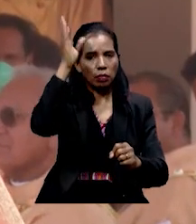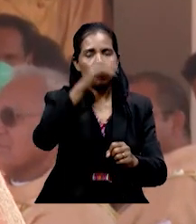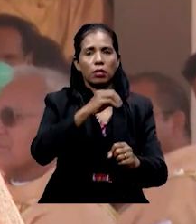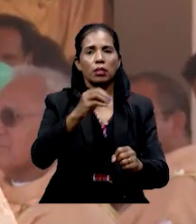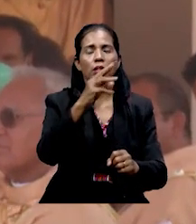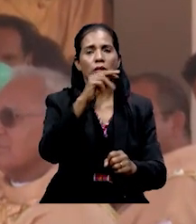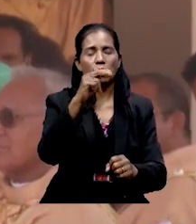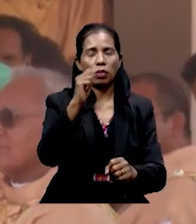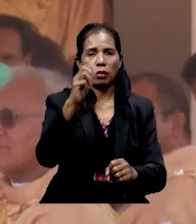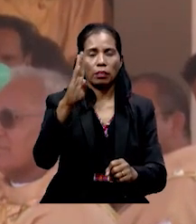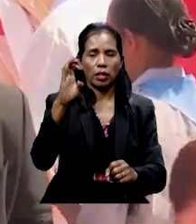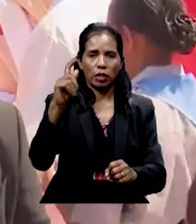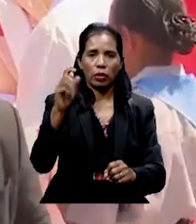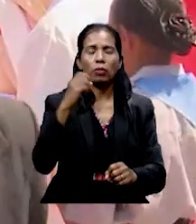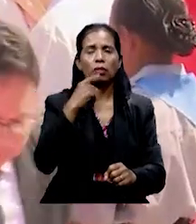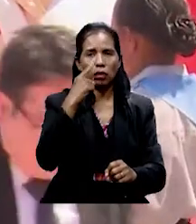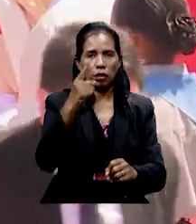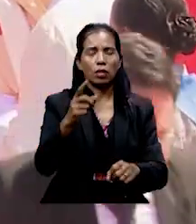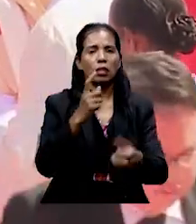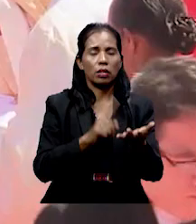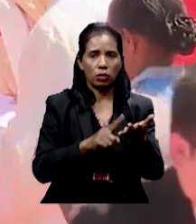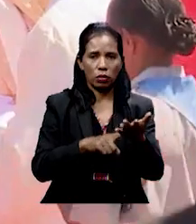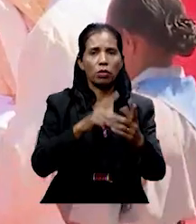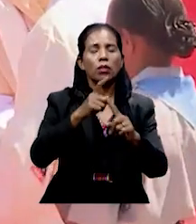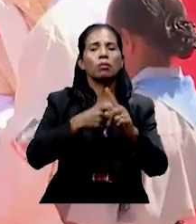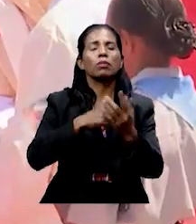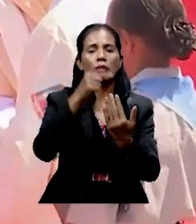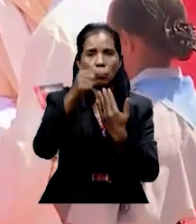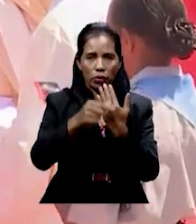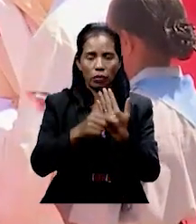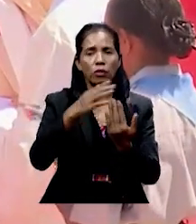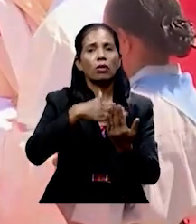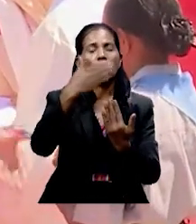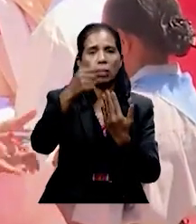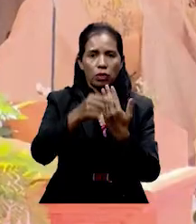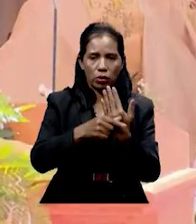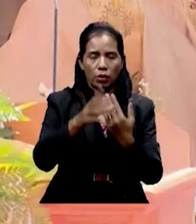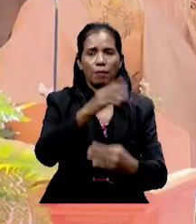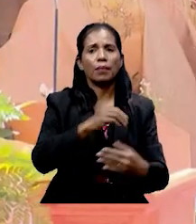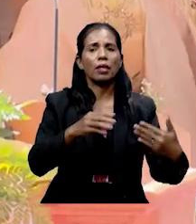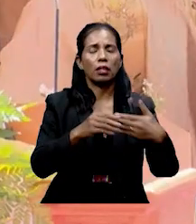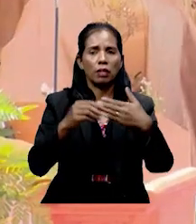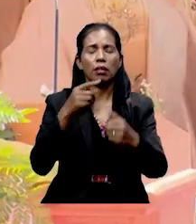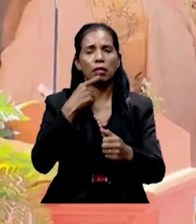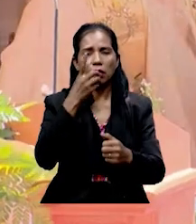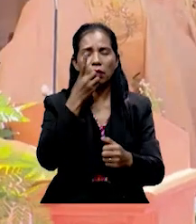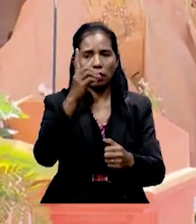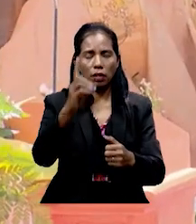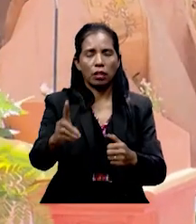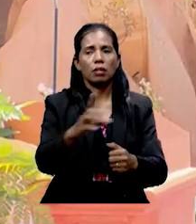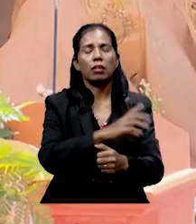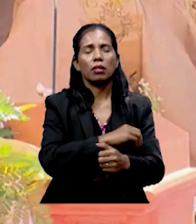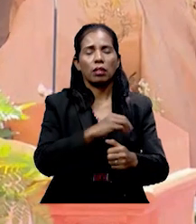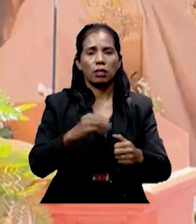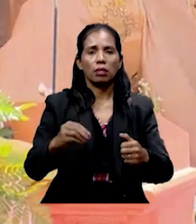Damaral Hateten, questão ne se discute e a fulanoen. Líder Conferência Episcopal Timorense declara assunto ne, a foi na ordenação